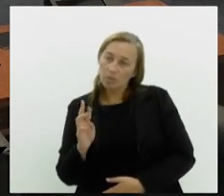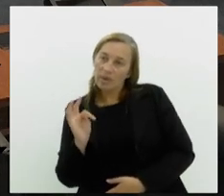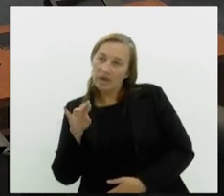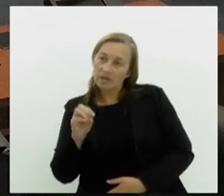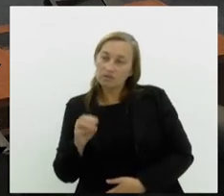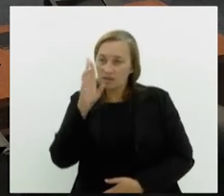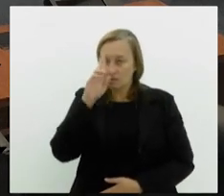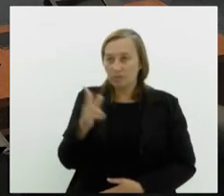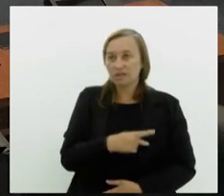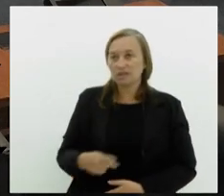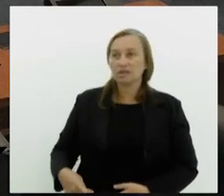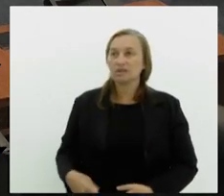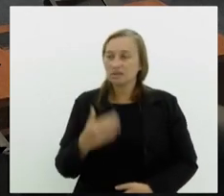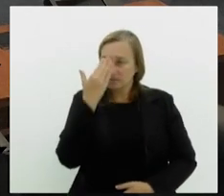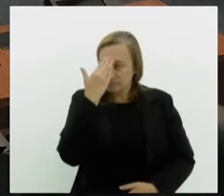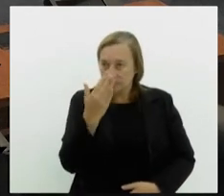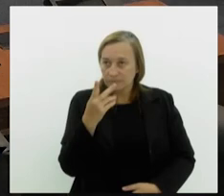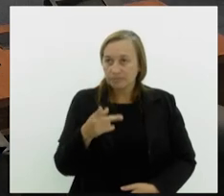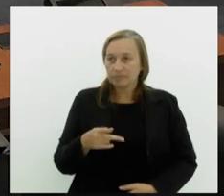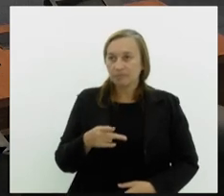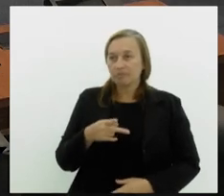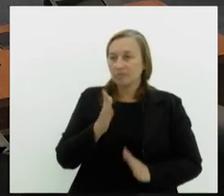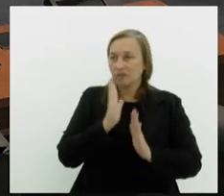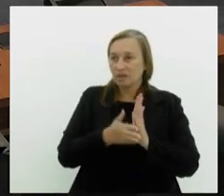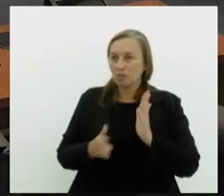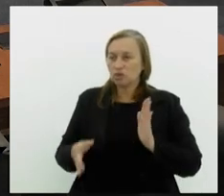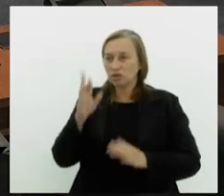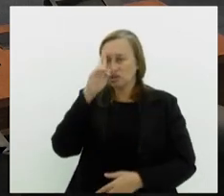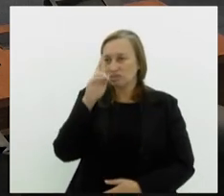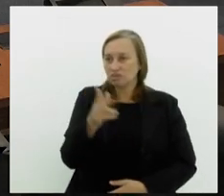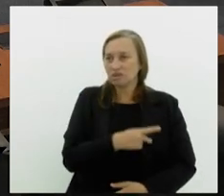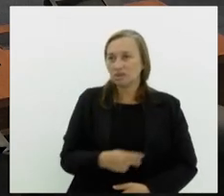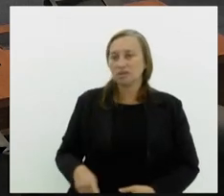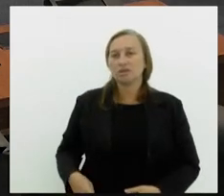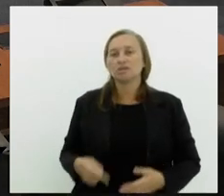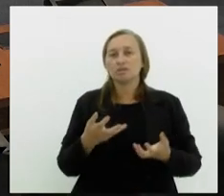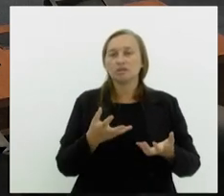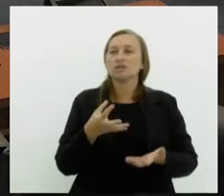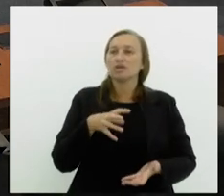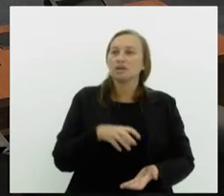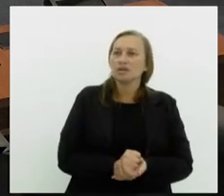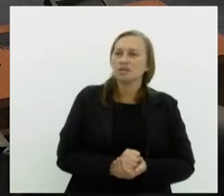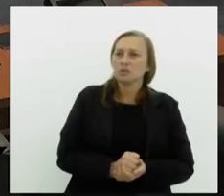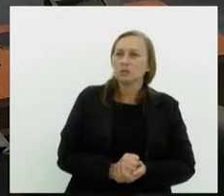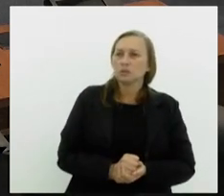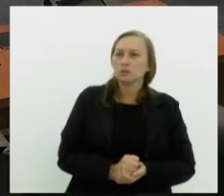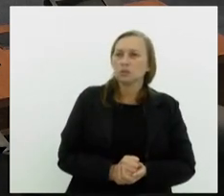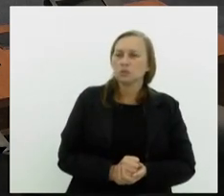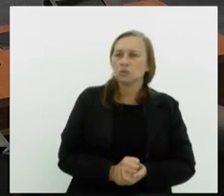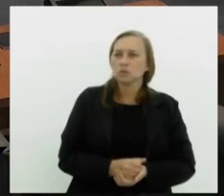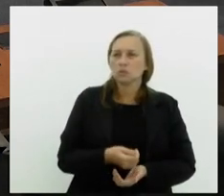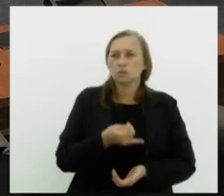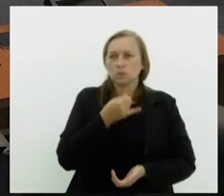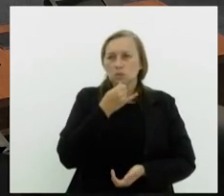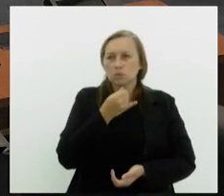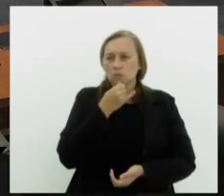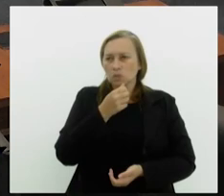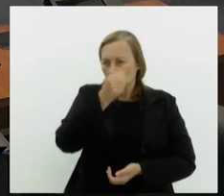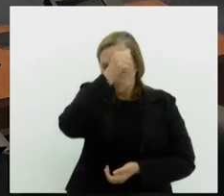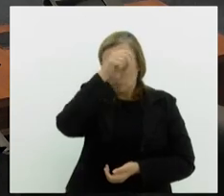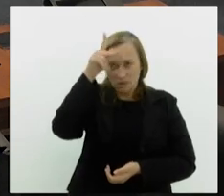Senhor presidente, agradeço poder fazer aqui esse pela ordem nesse momento, mas eu quero registrar minha indignação com o prefeito